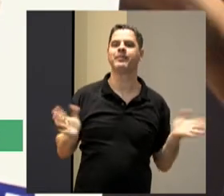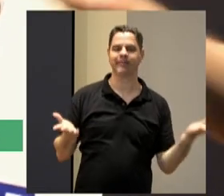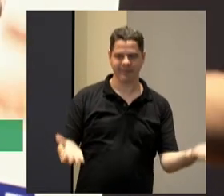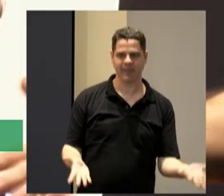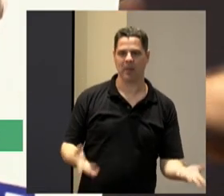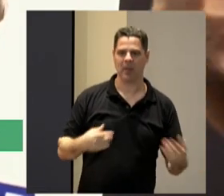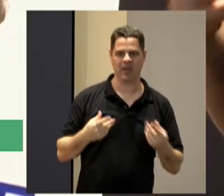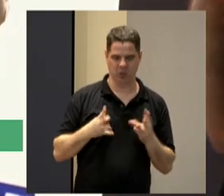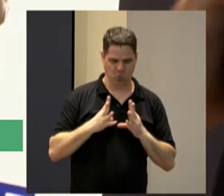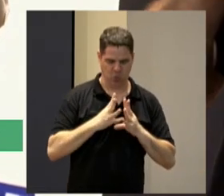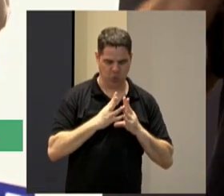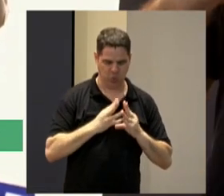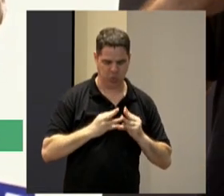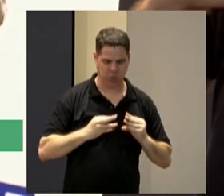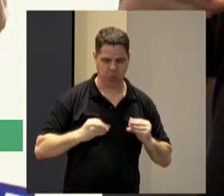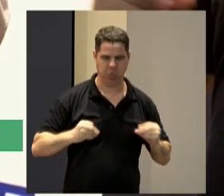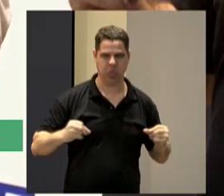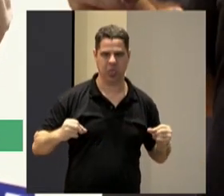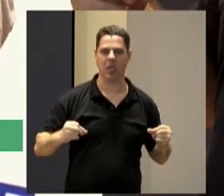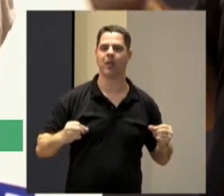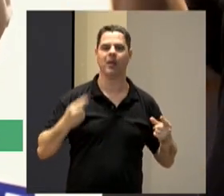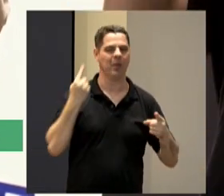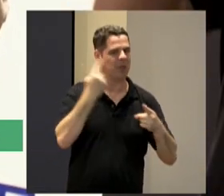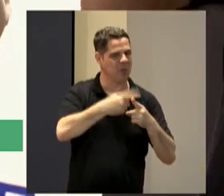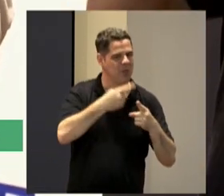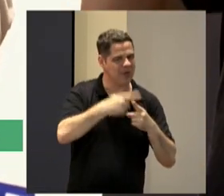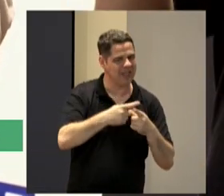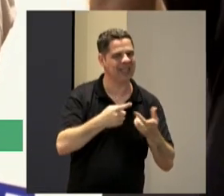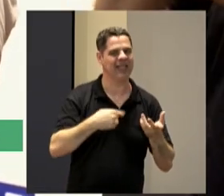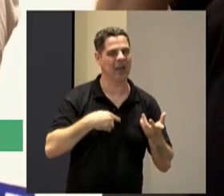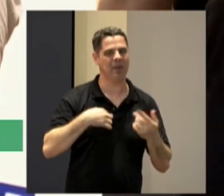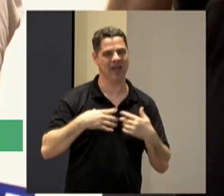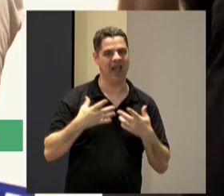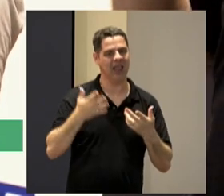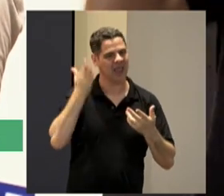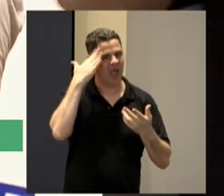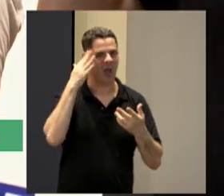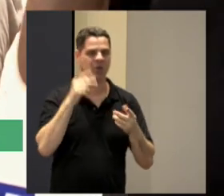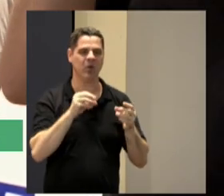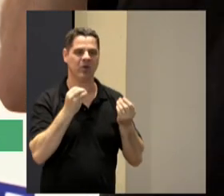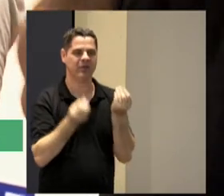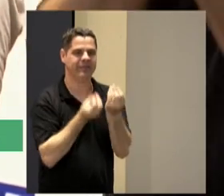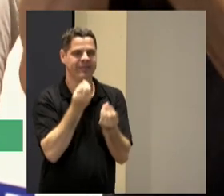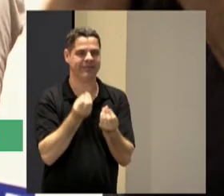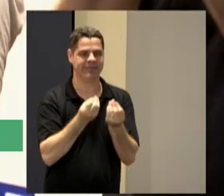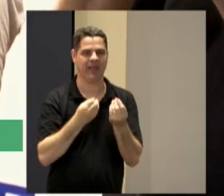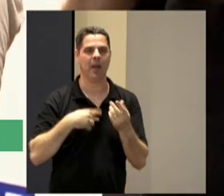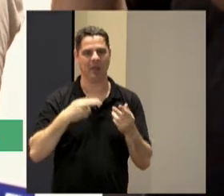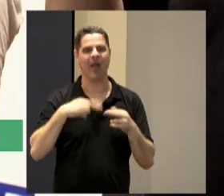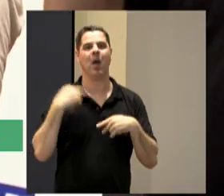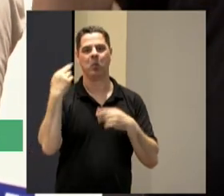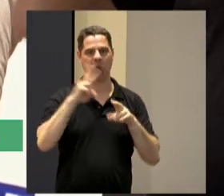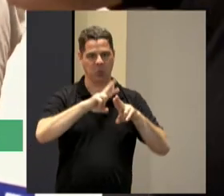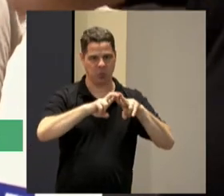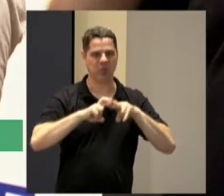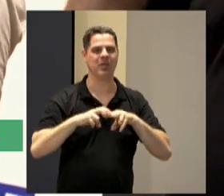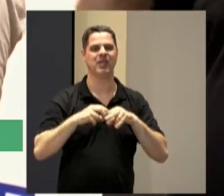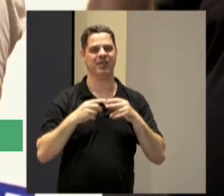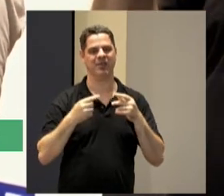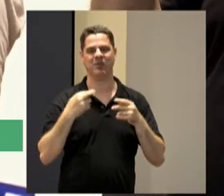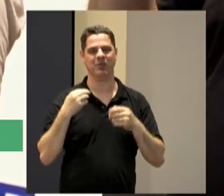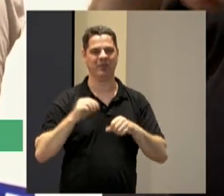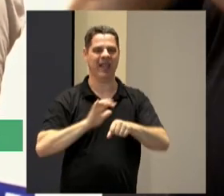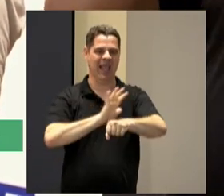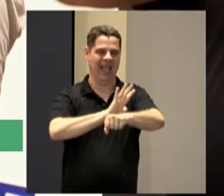Esse apagamento que às vezes nós fazemos de forma inconsciente corrobora para com o racismo e não com o